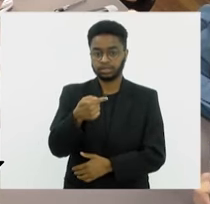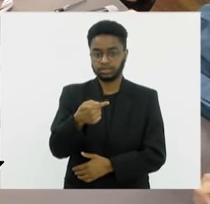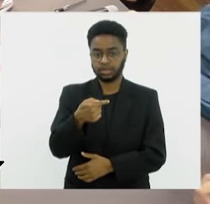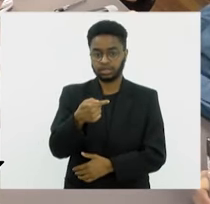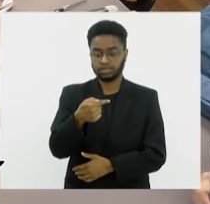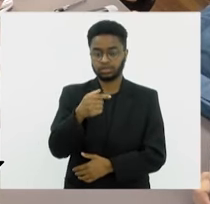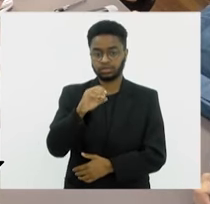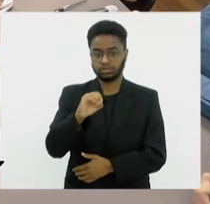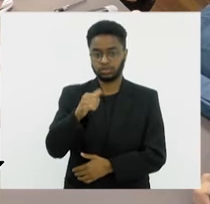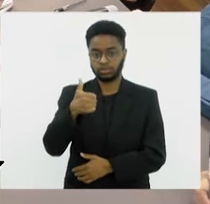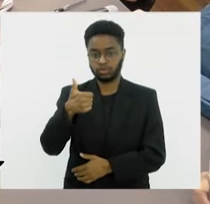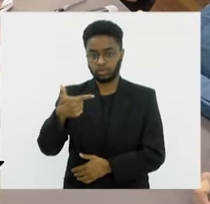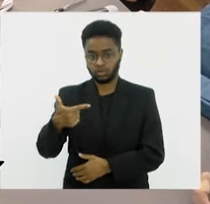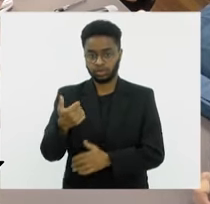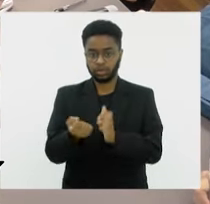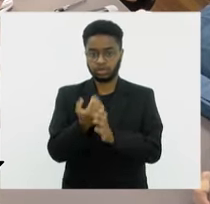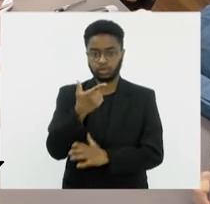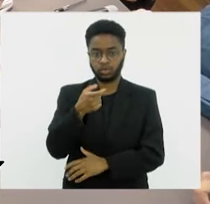7.012/2015.